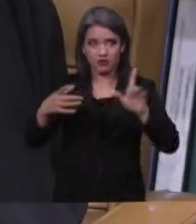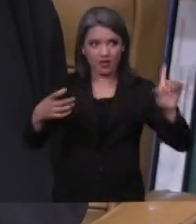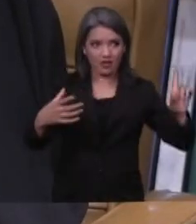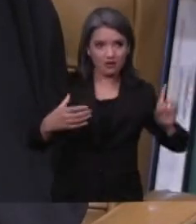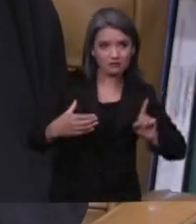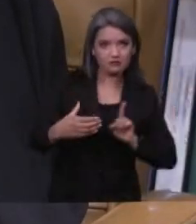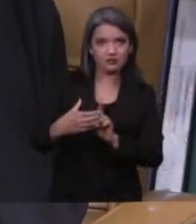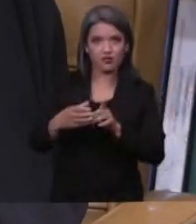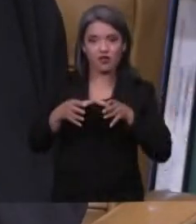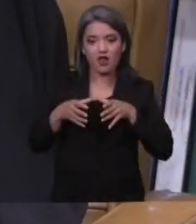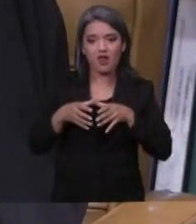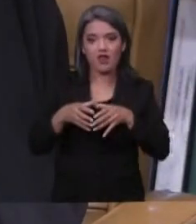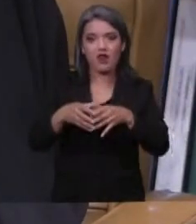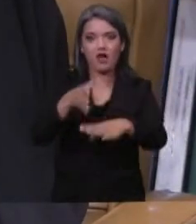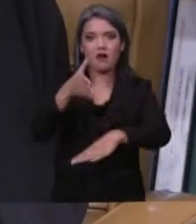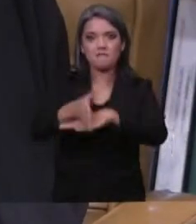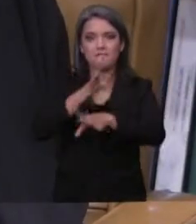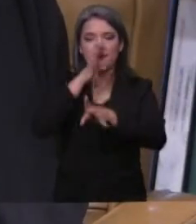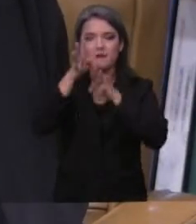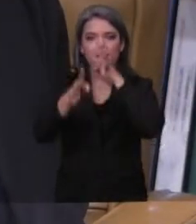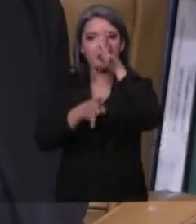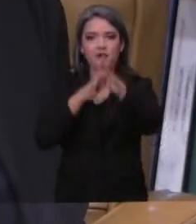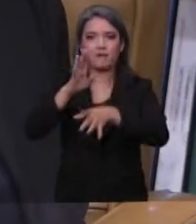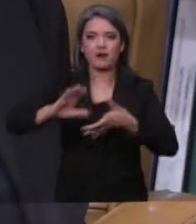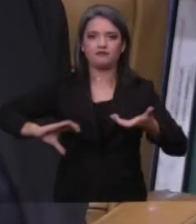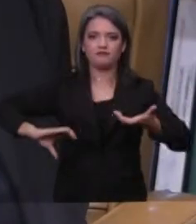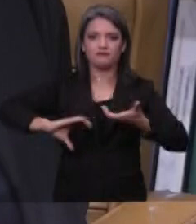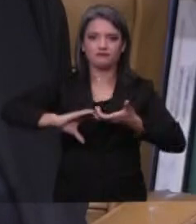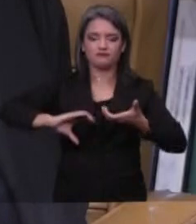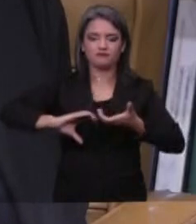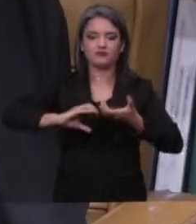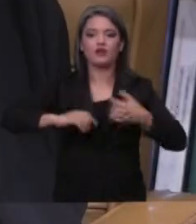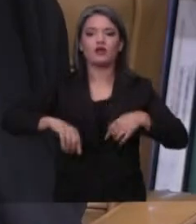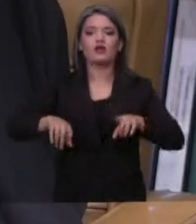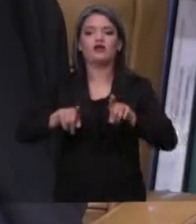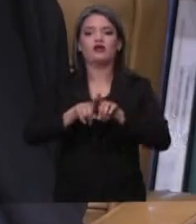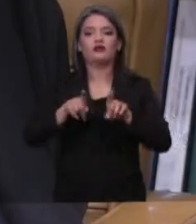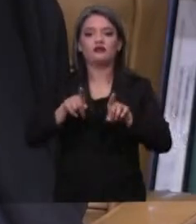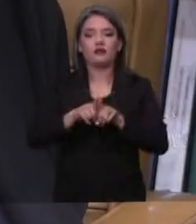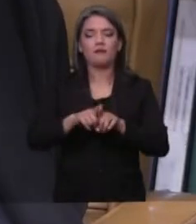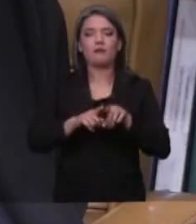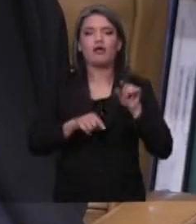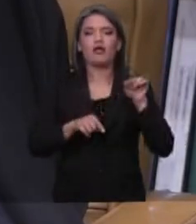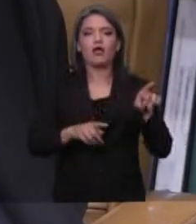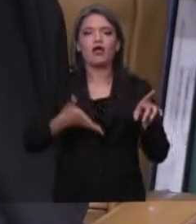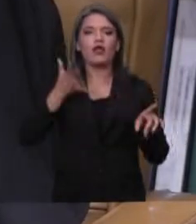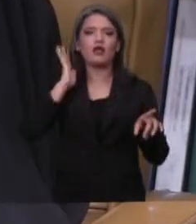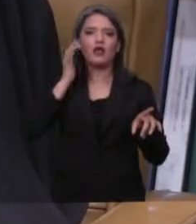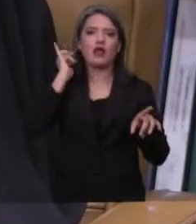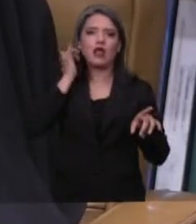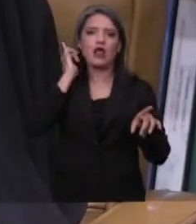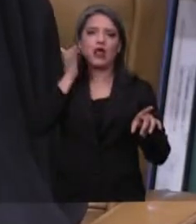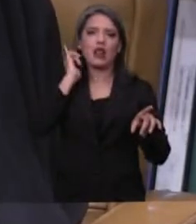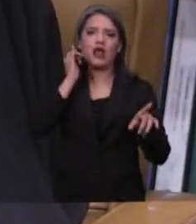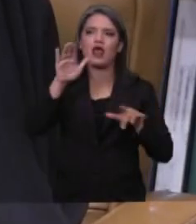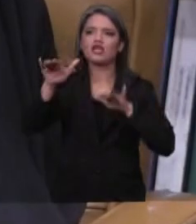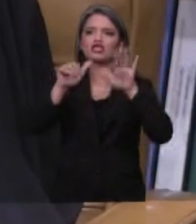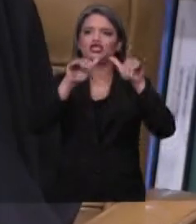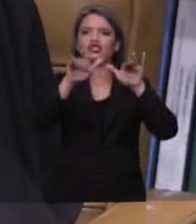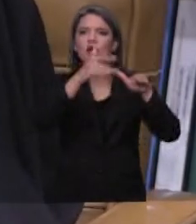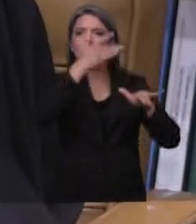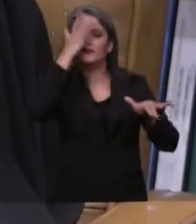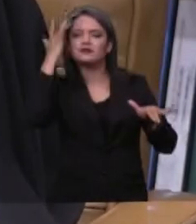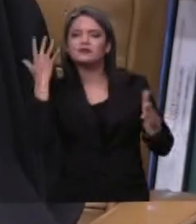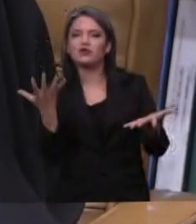modo clandestino nas dependências do Congresso, bem como dos discursos por meio dos quais conclama as pessoas